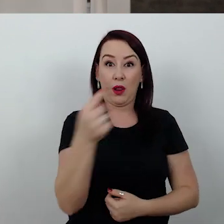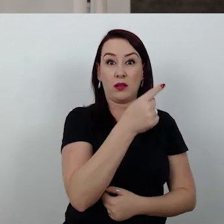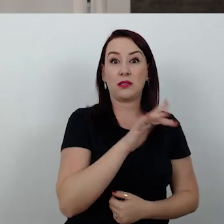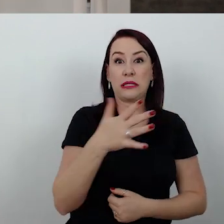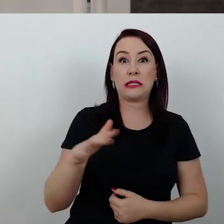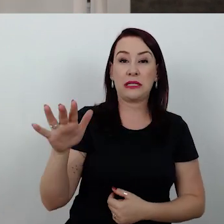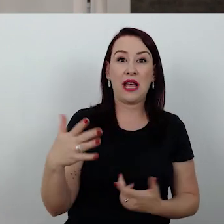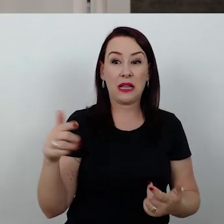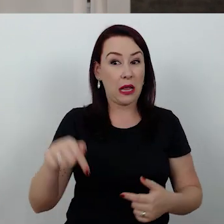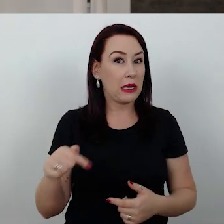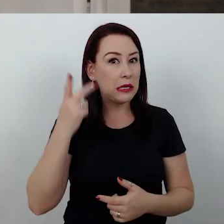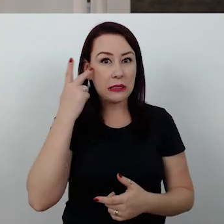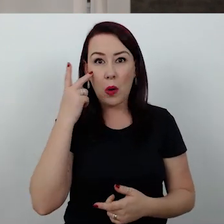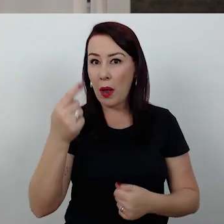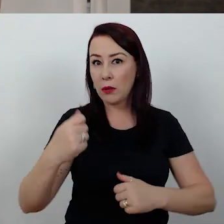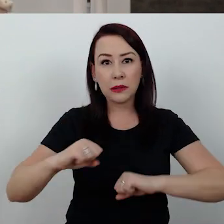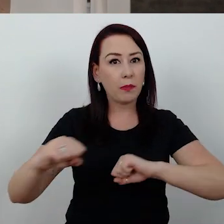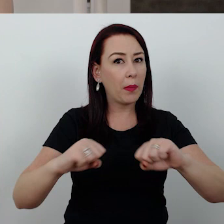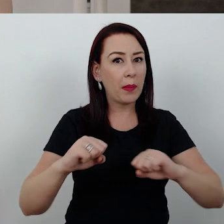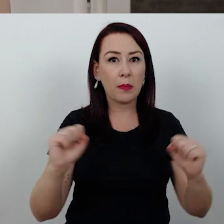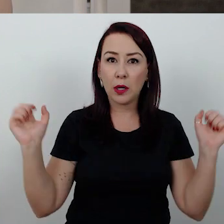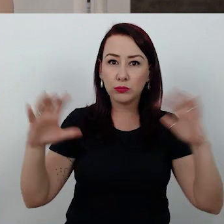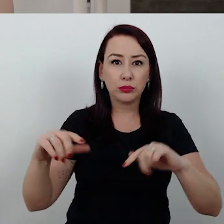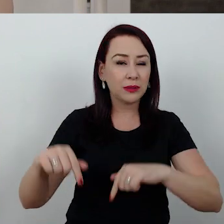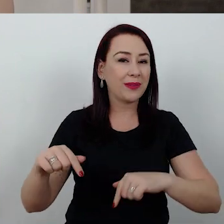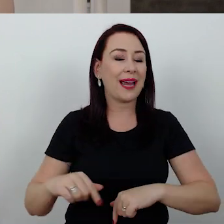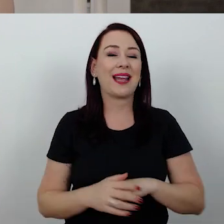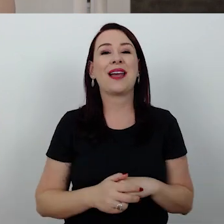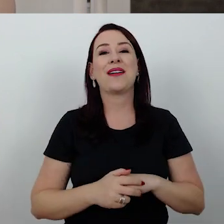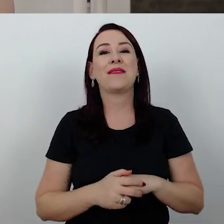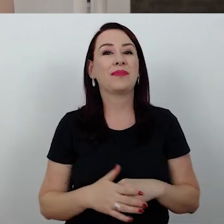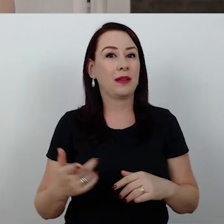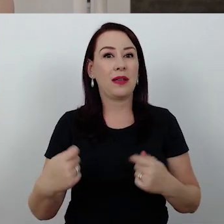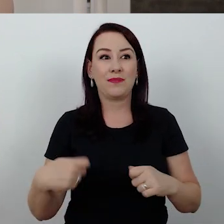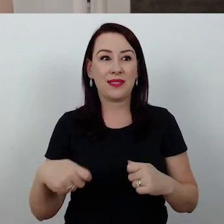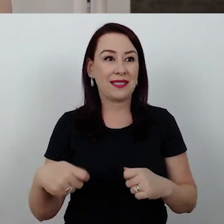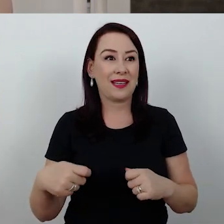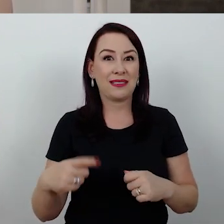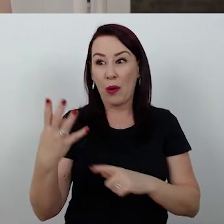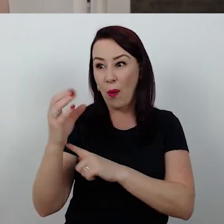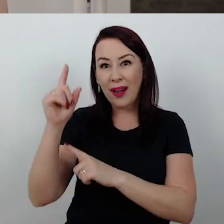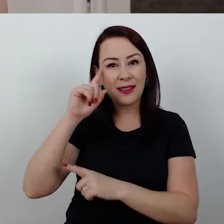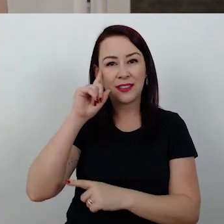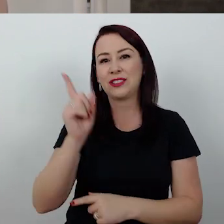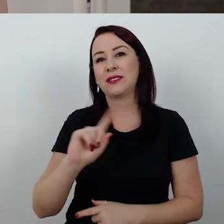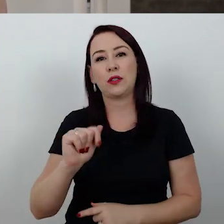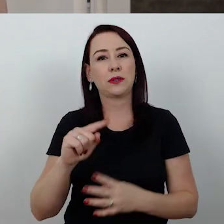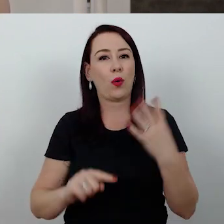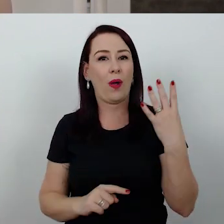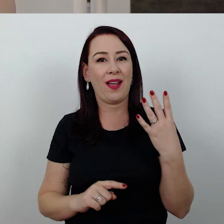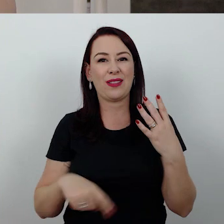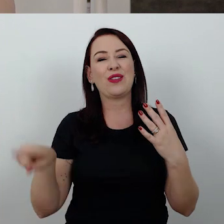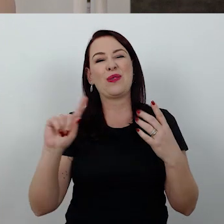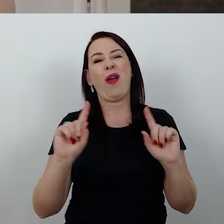lá, cara, porque aqui é 40 dias para autorizar, não dá, cara. Aí eu falei, precisa ser em 4. Aí os caras, de 40